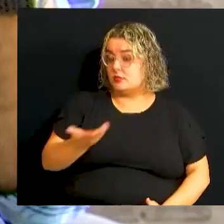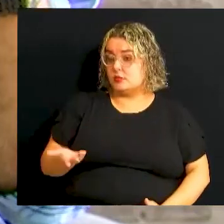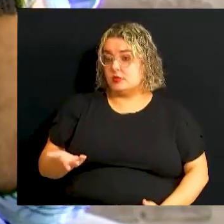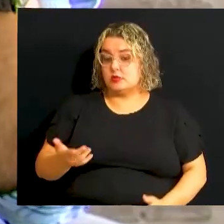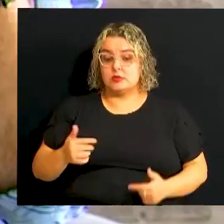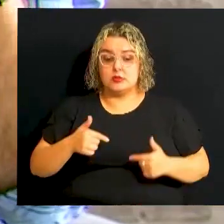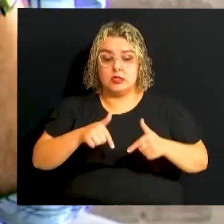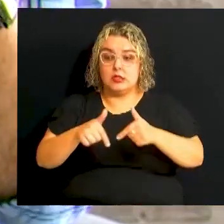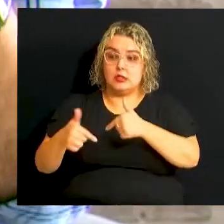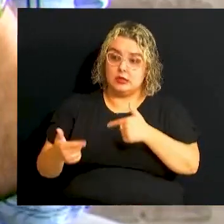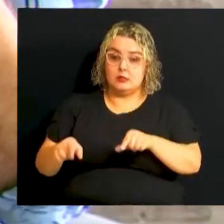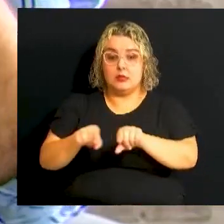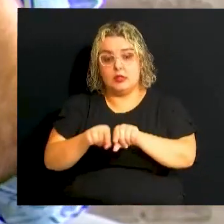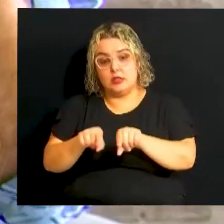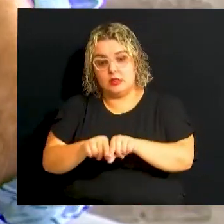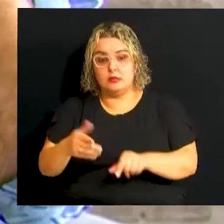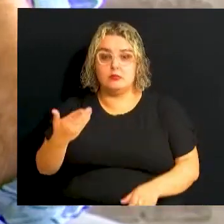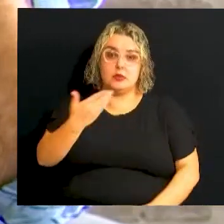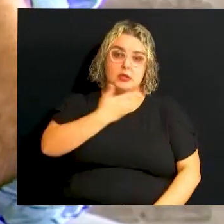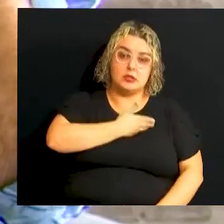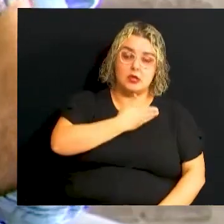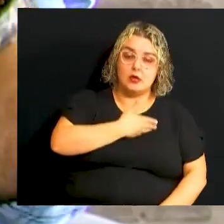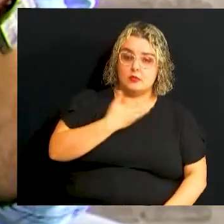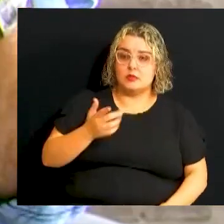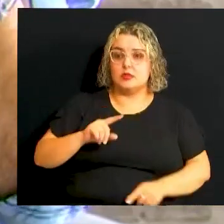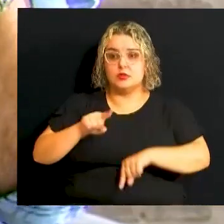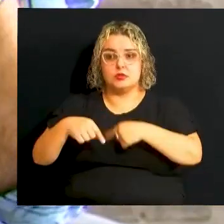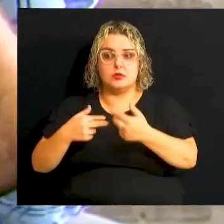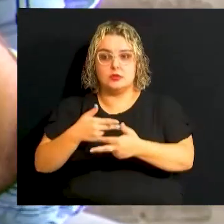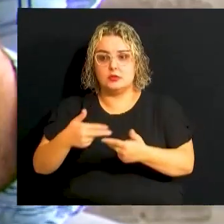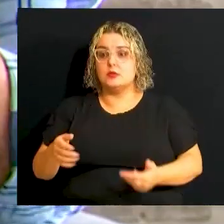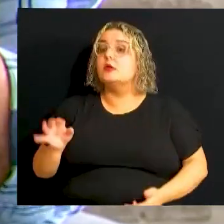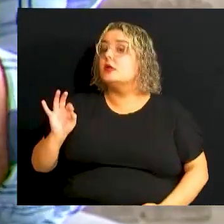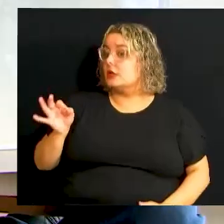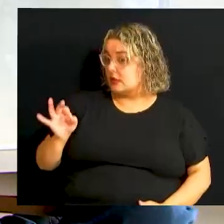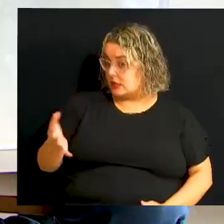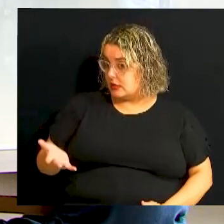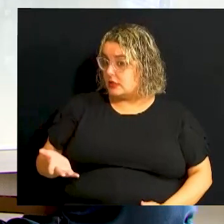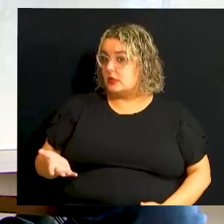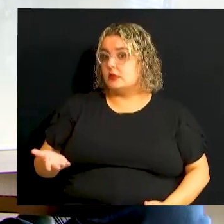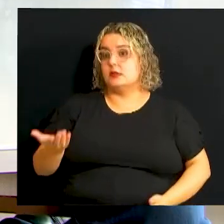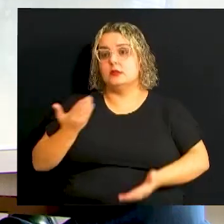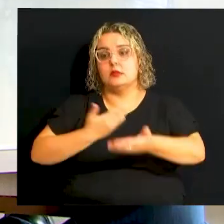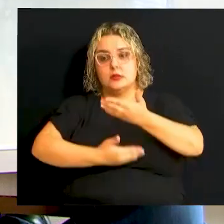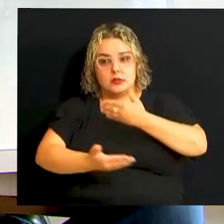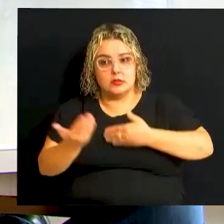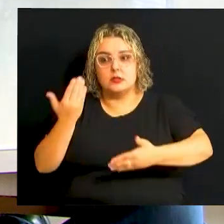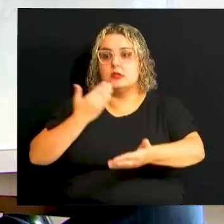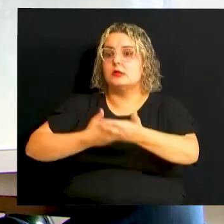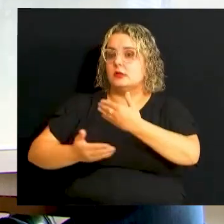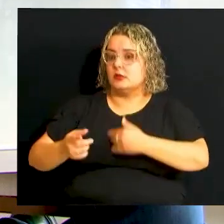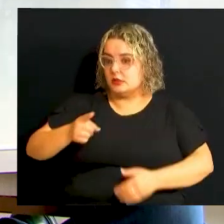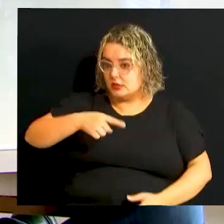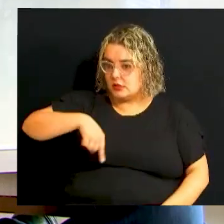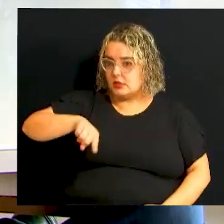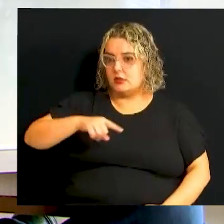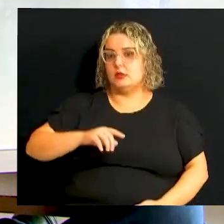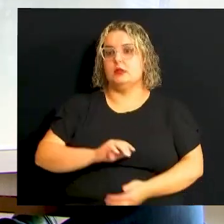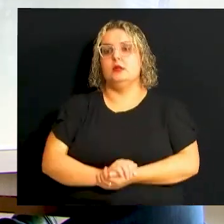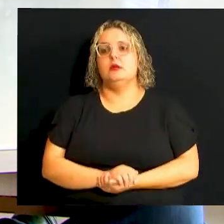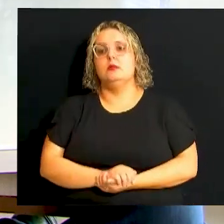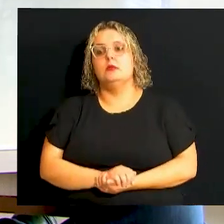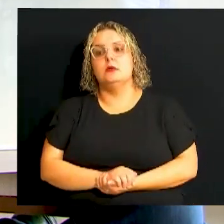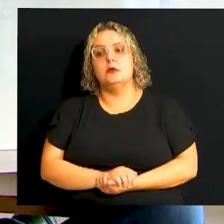também para trabalhar esse lado da amizade, enfim. Exato, da interação entre